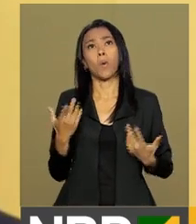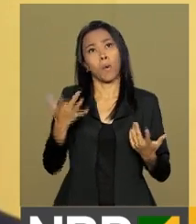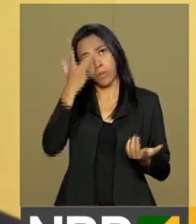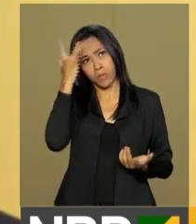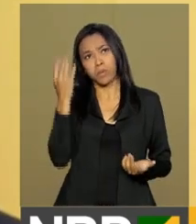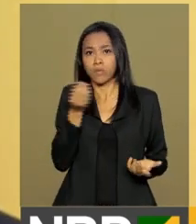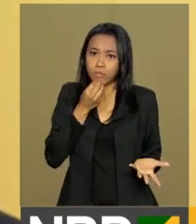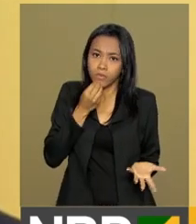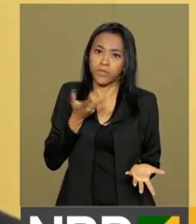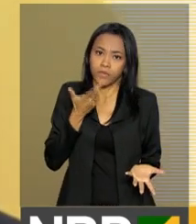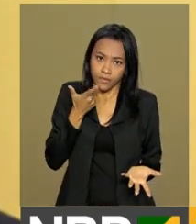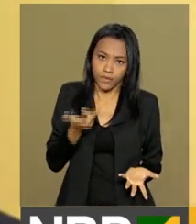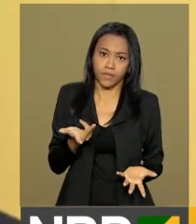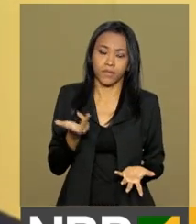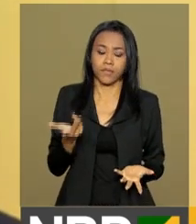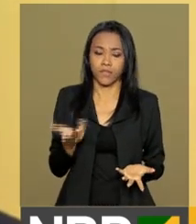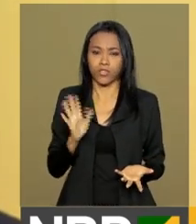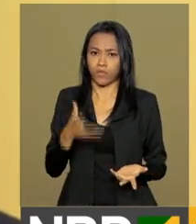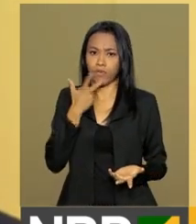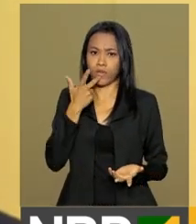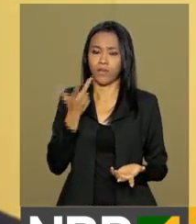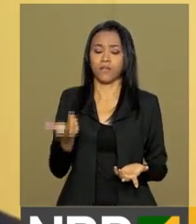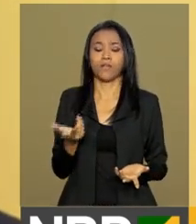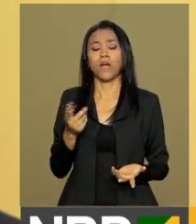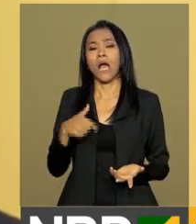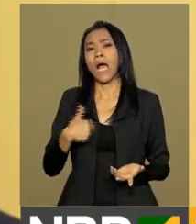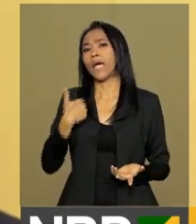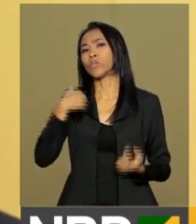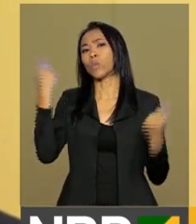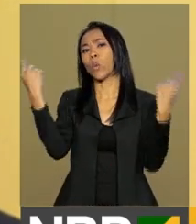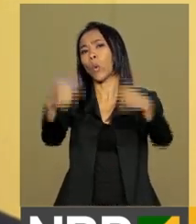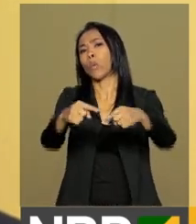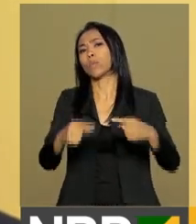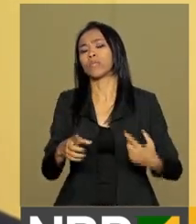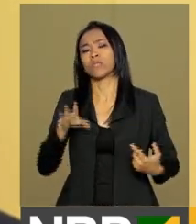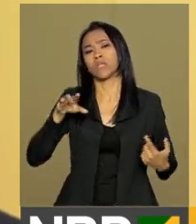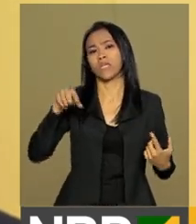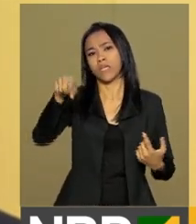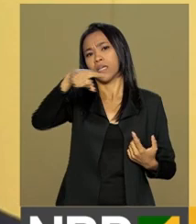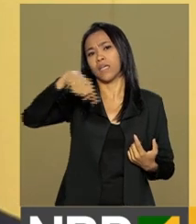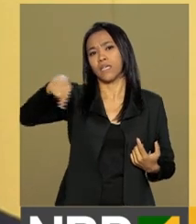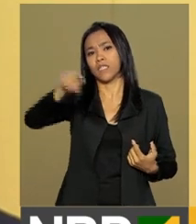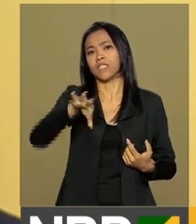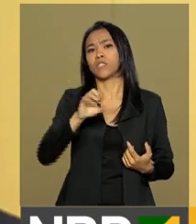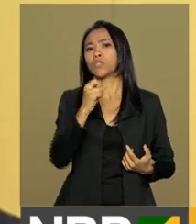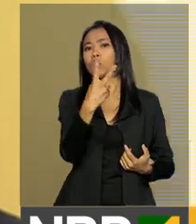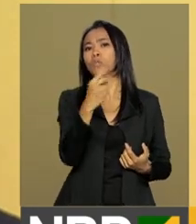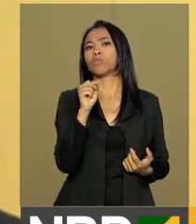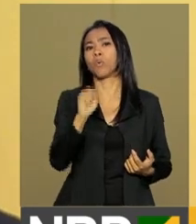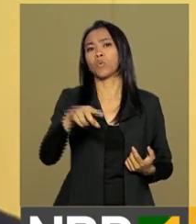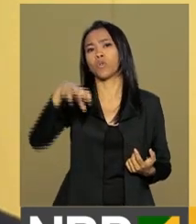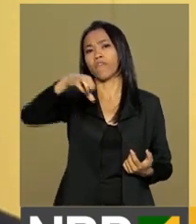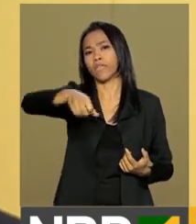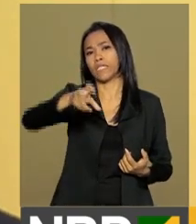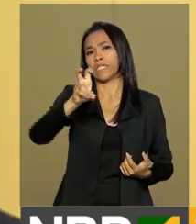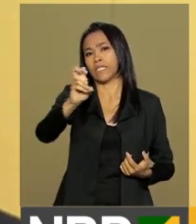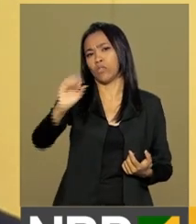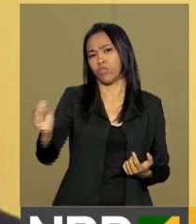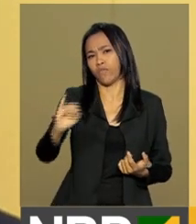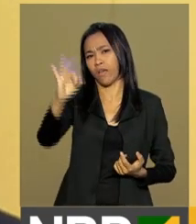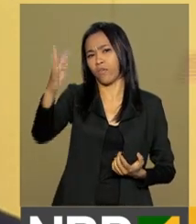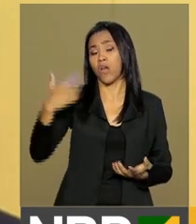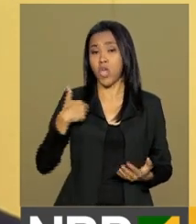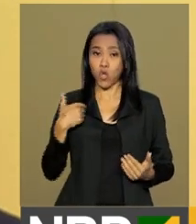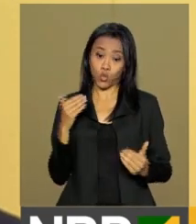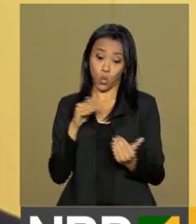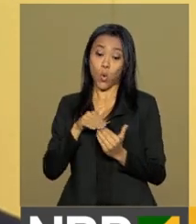poderá acrescentar, não é? Como foi dito aqui, eu sou contra esses ridículos 2,95 de inflação. Eu sou a